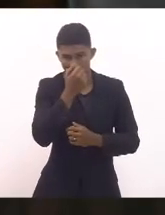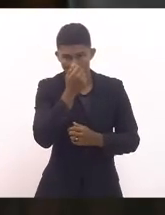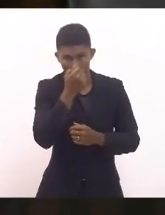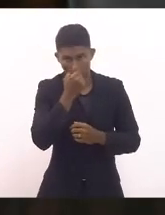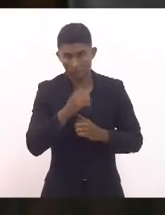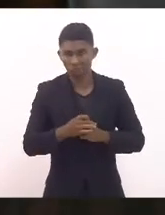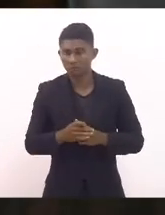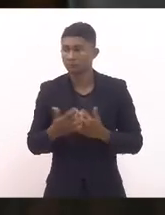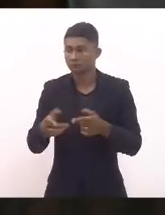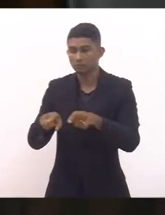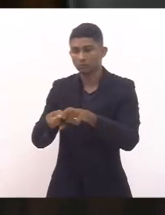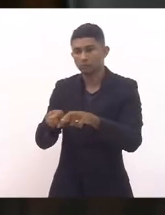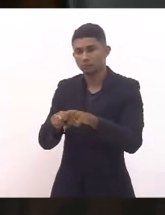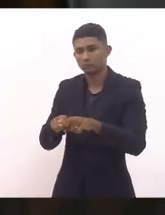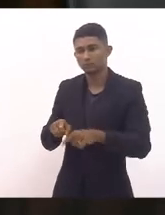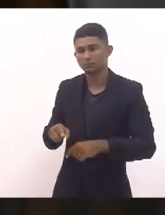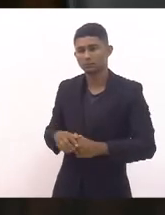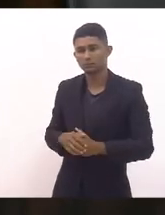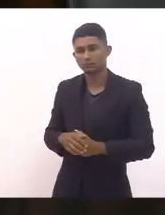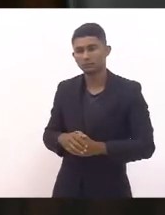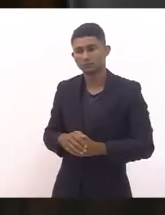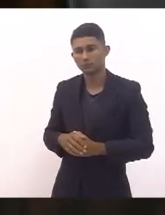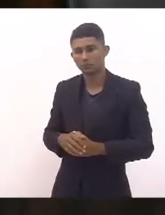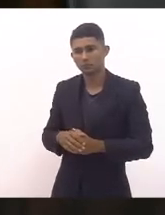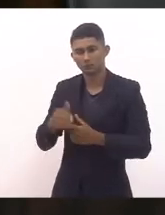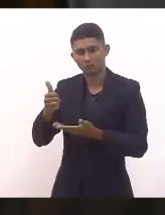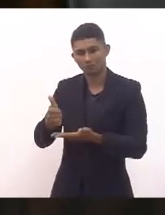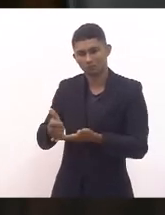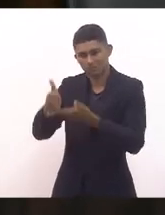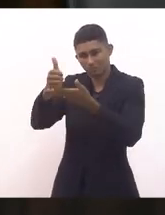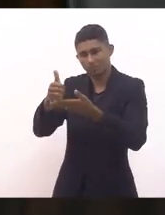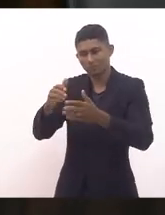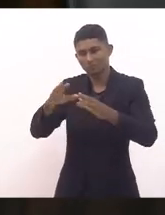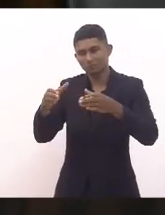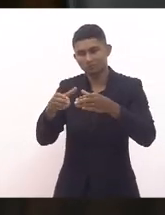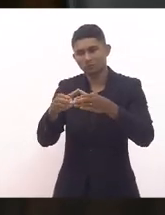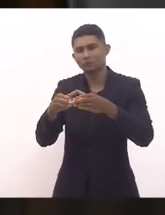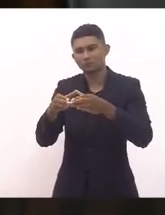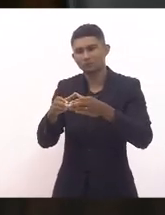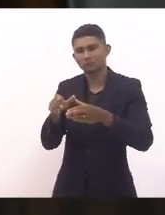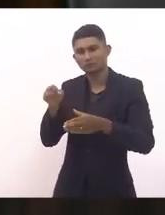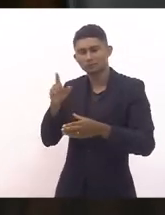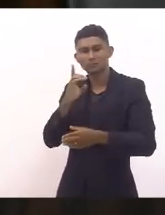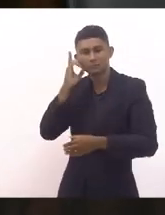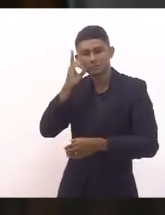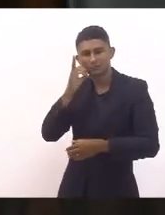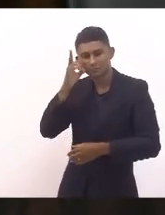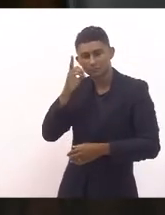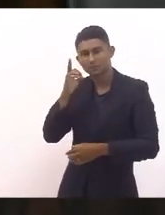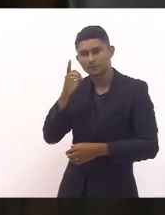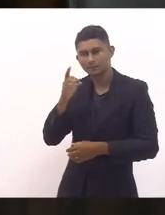Já fica registrada para assessoria a coautoria da deputada...